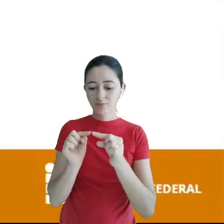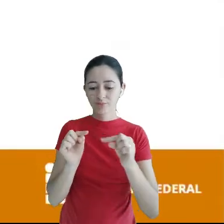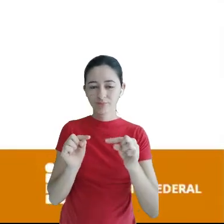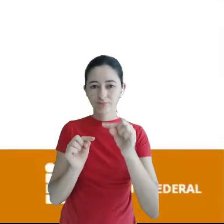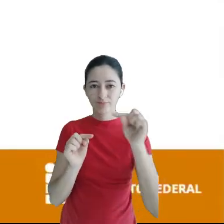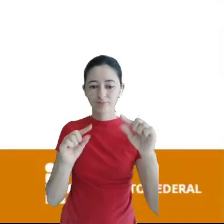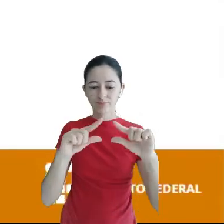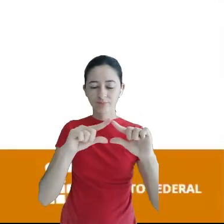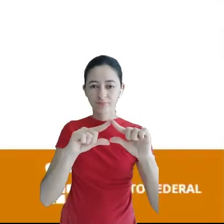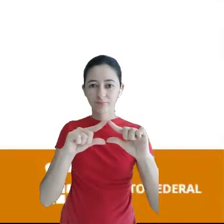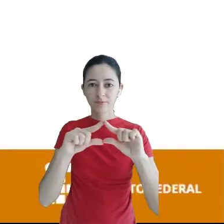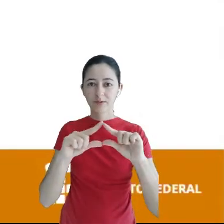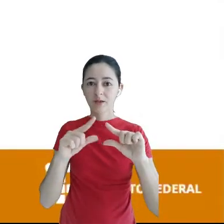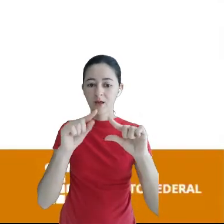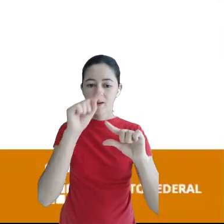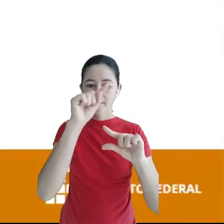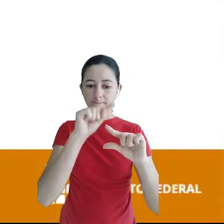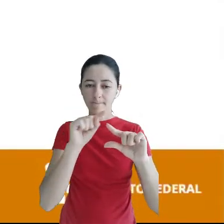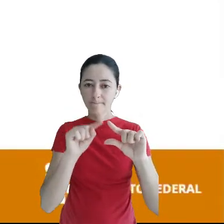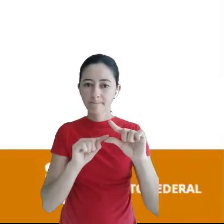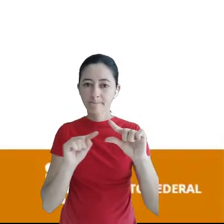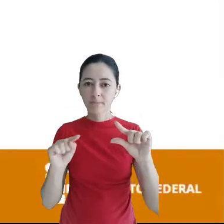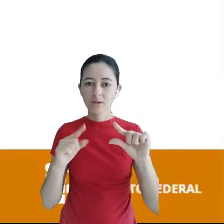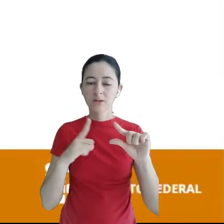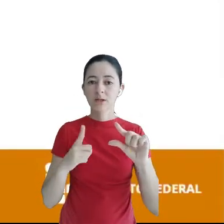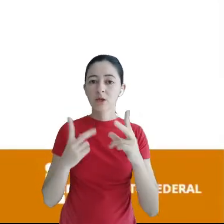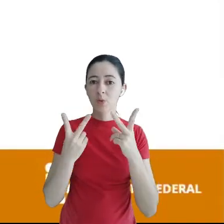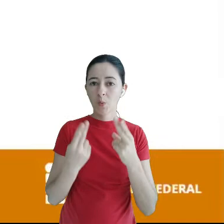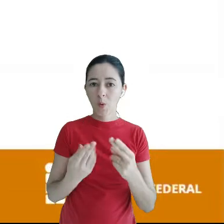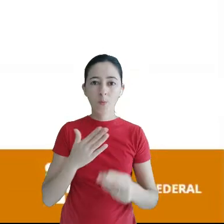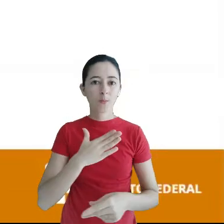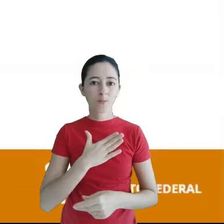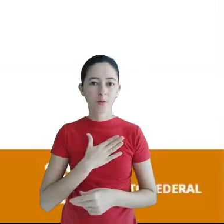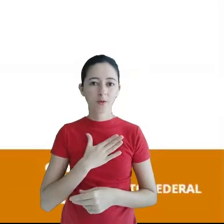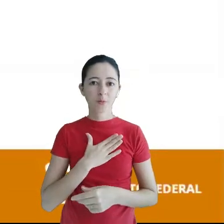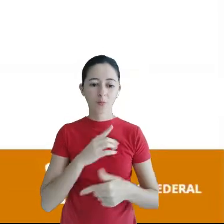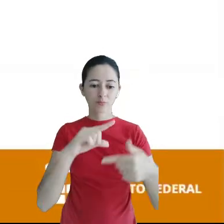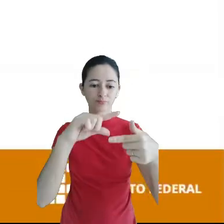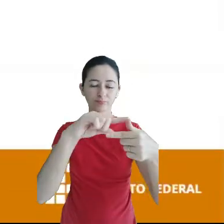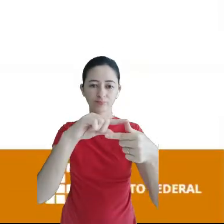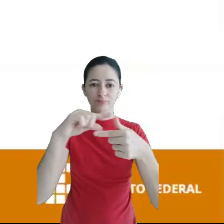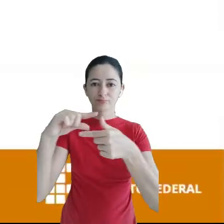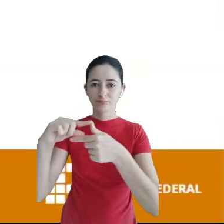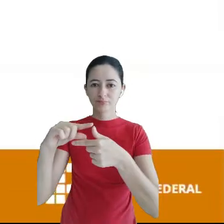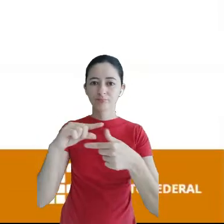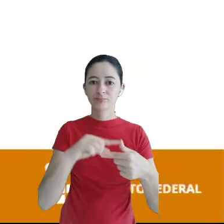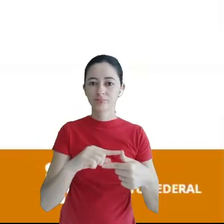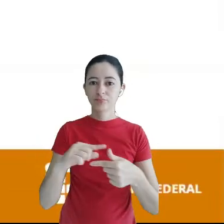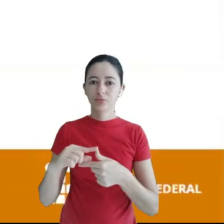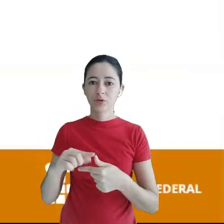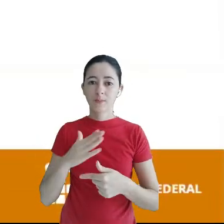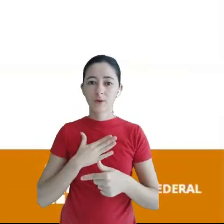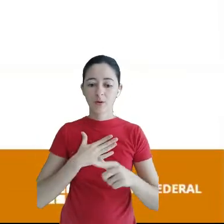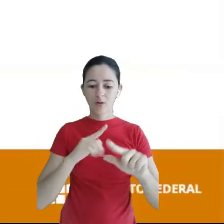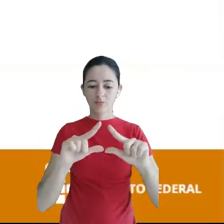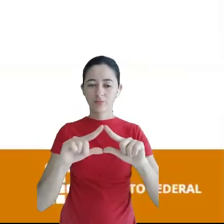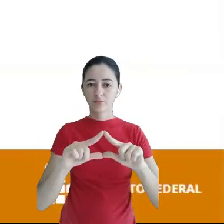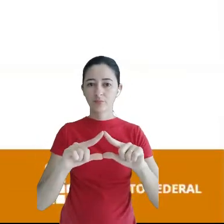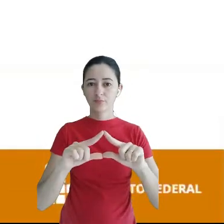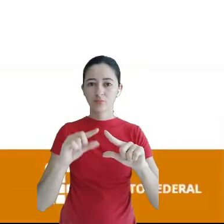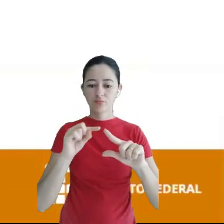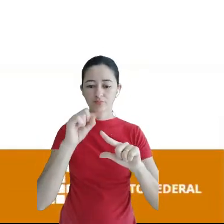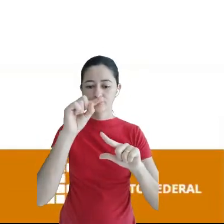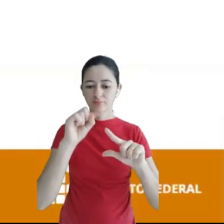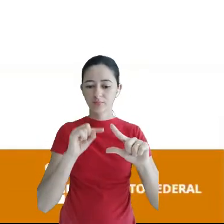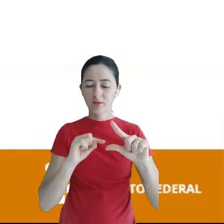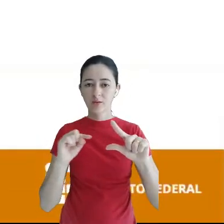igual o meu. Se não tiver igual o meu, tá errado. As tabelas a mais aí... Vai perder muito a análise de vocês. Mas esse núcleozinho aqui tem que estar assim, tá bom? Senão não